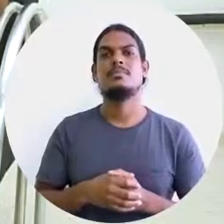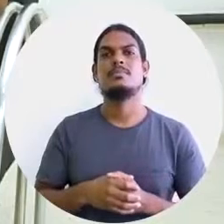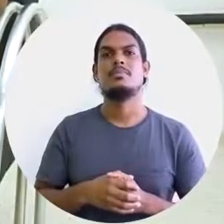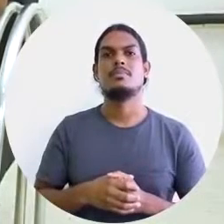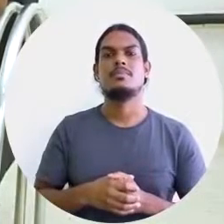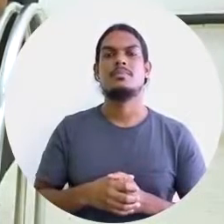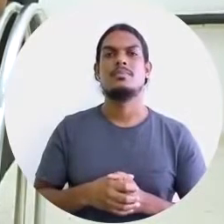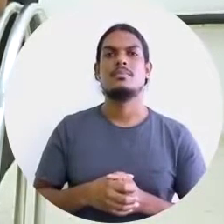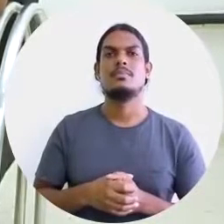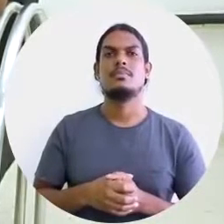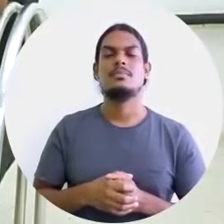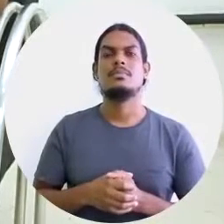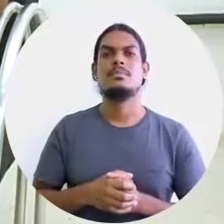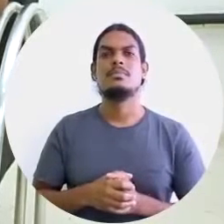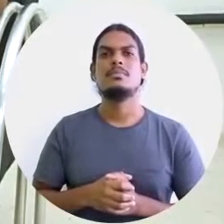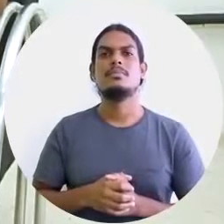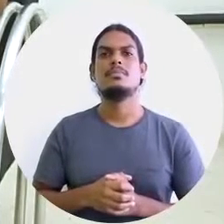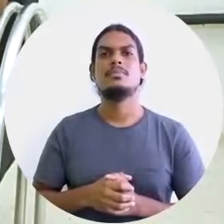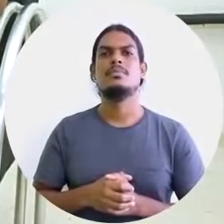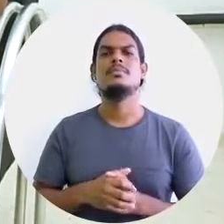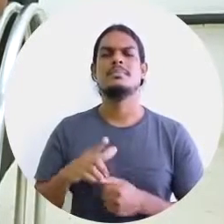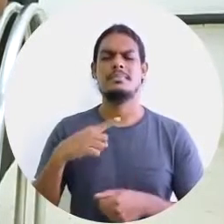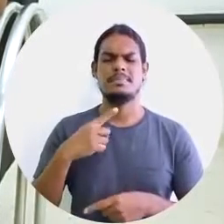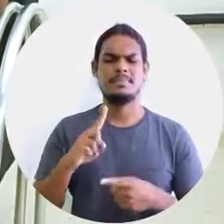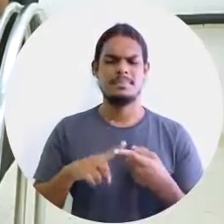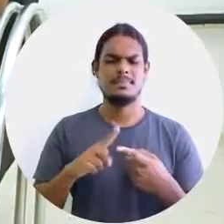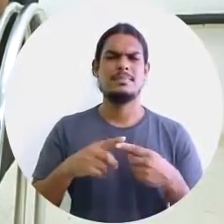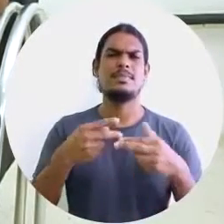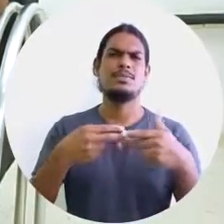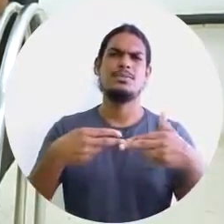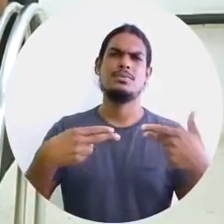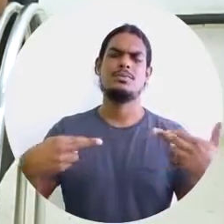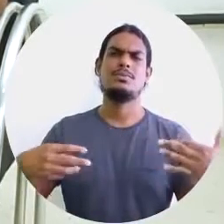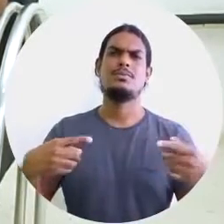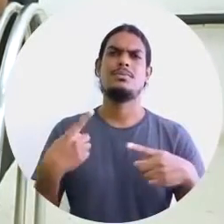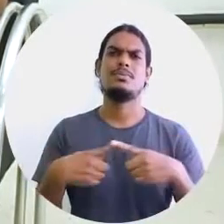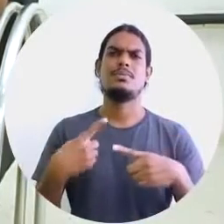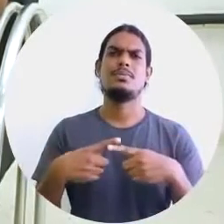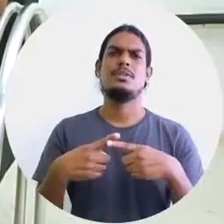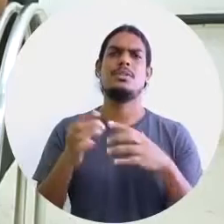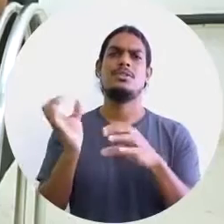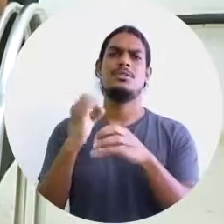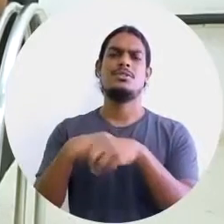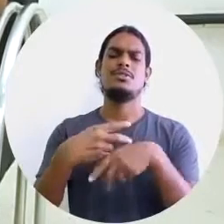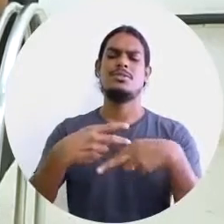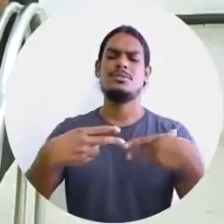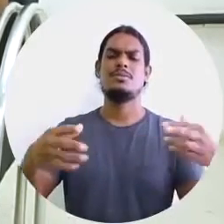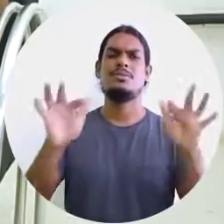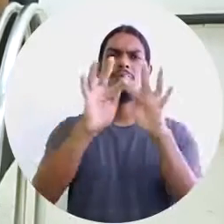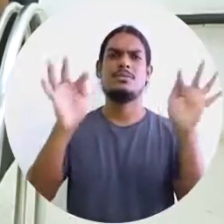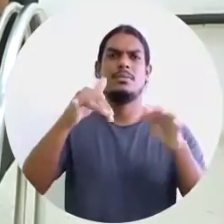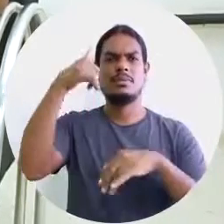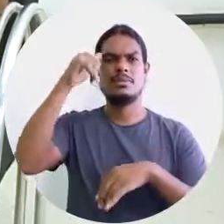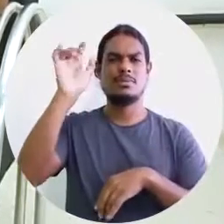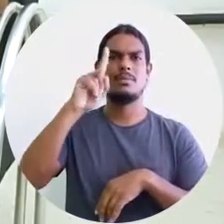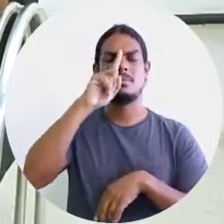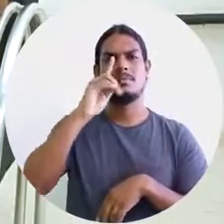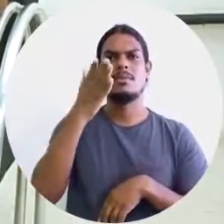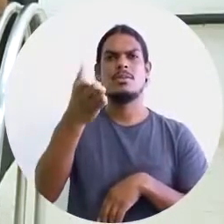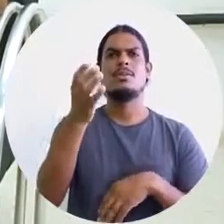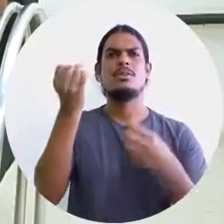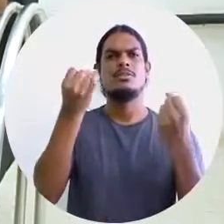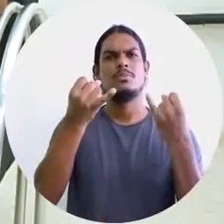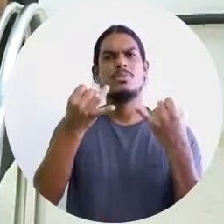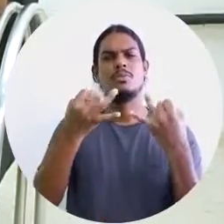Então pode ser feito dessa maneira e de outras maneiras. A engenharia tem várias condições. O senhor citou a fonte